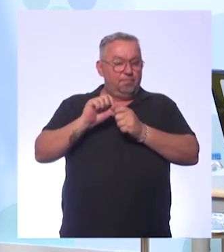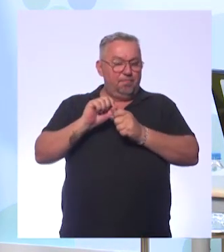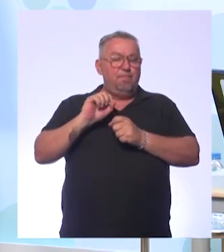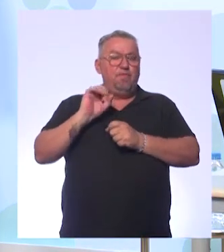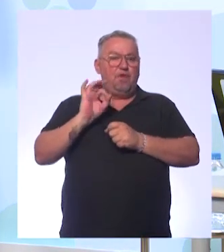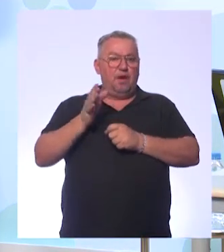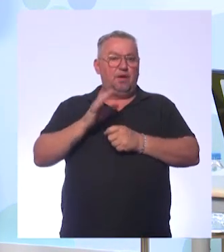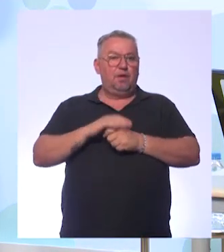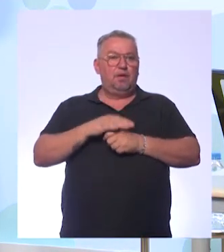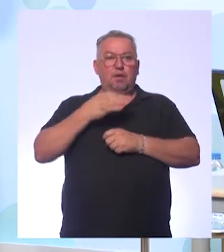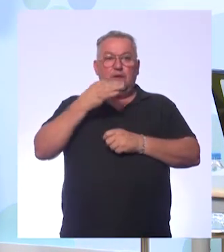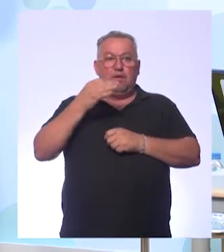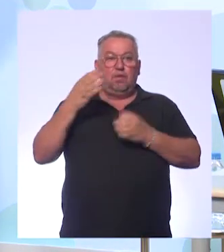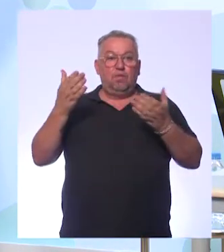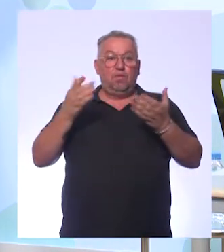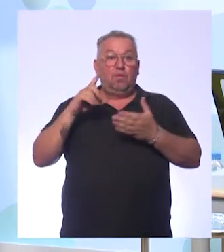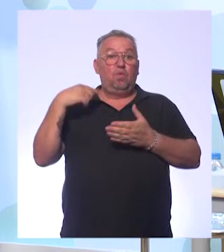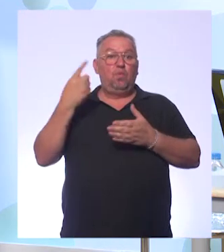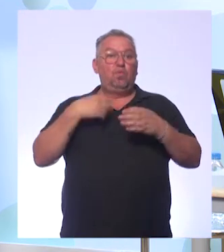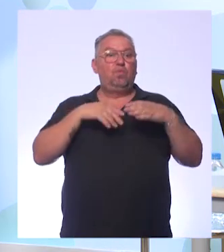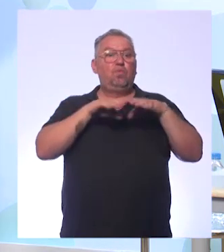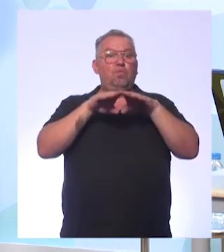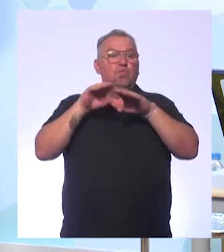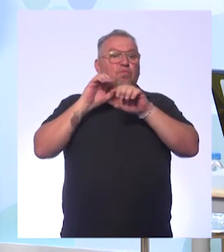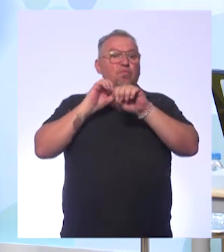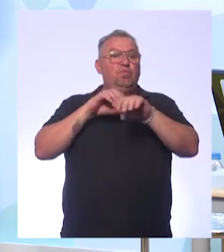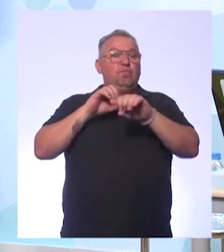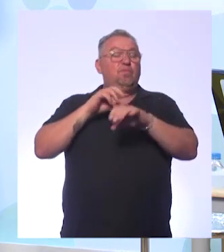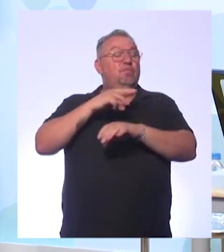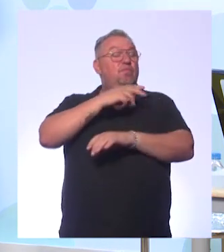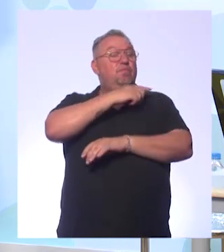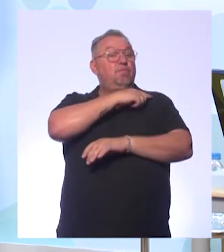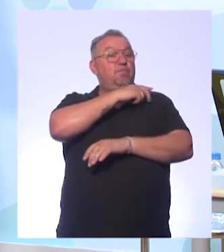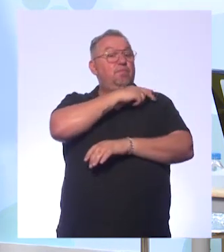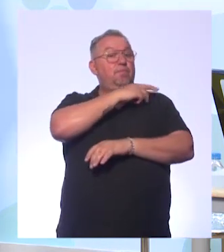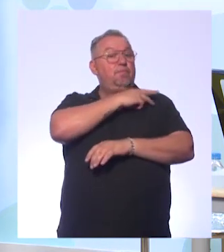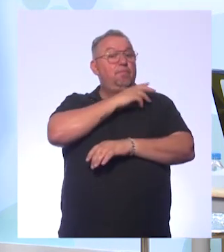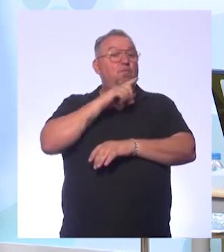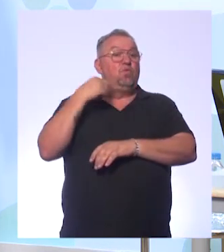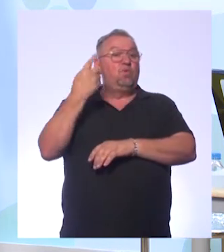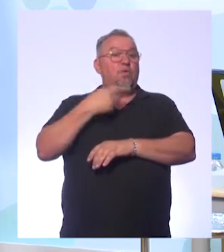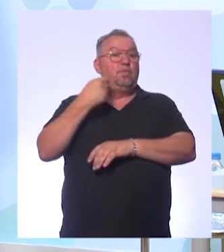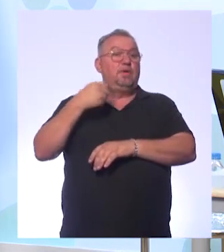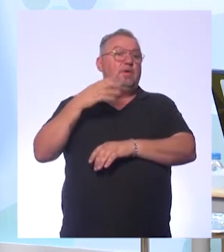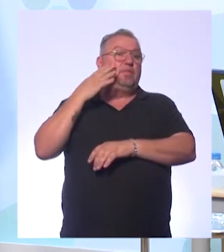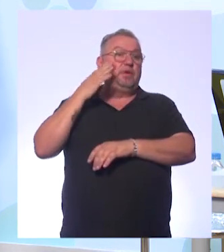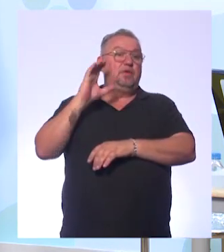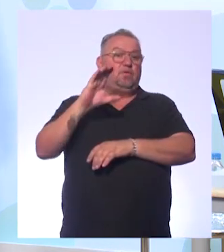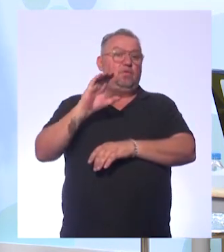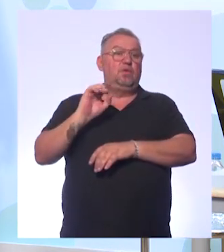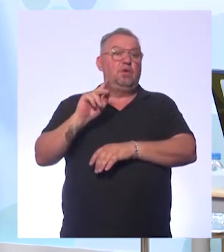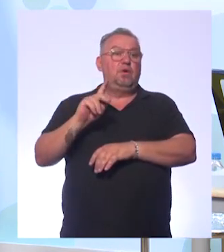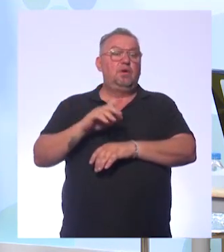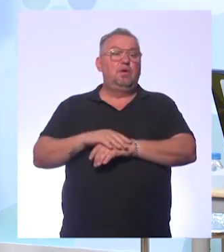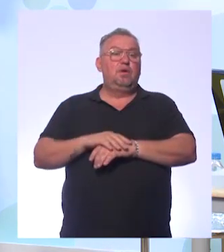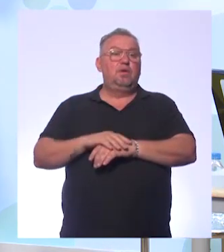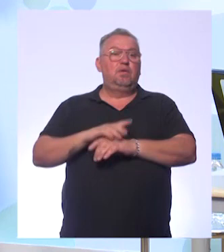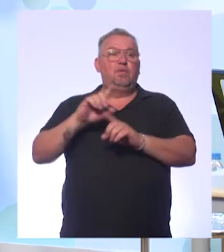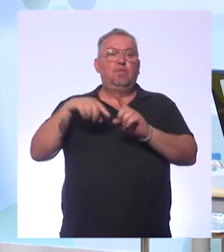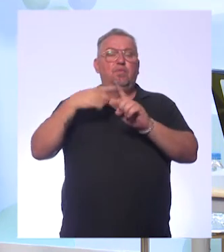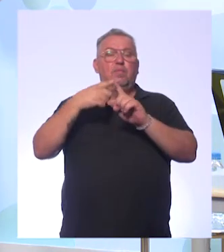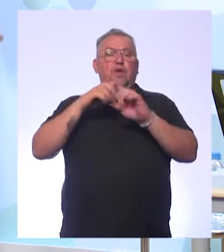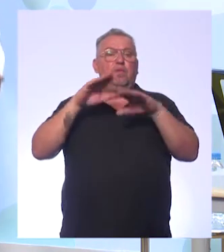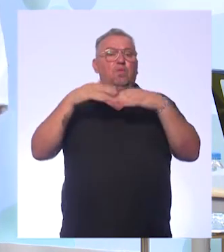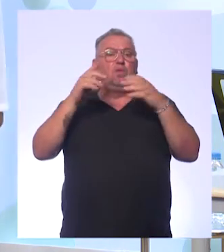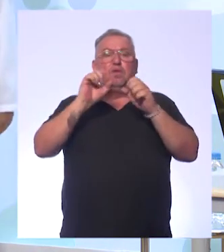bom? Eu acho que para o nosso nível aqui de ensino médio, o que a gente precisa saber é isso, tá bom? No mais, é lá quando